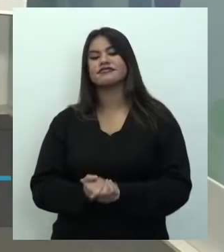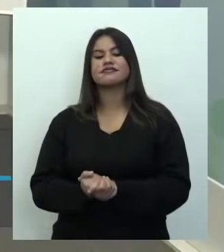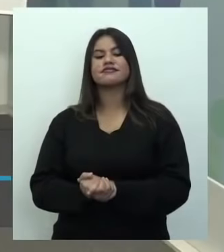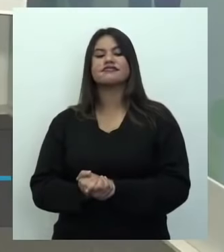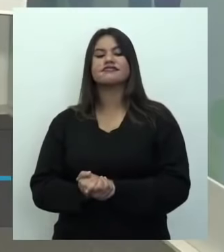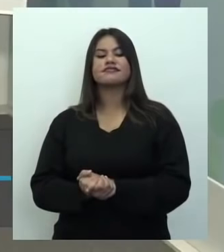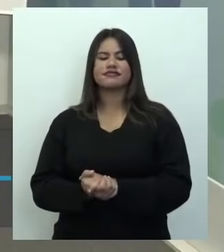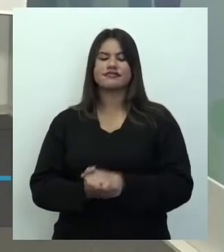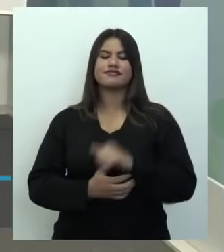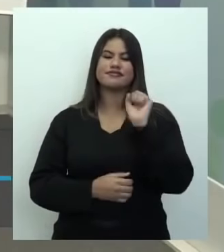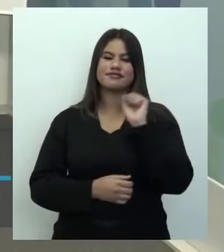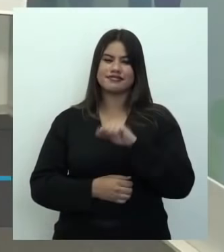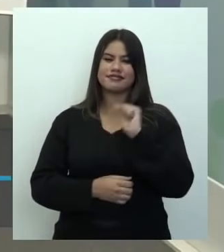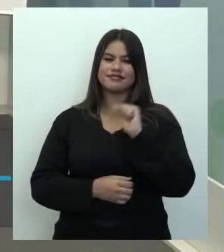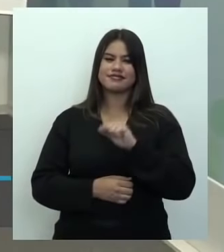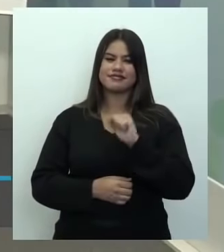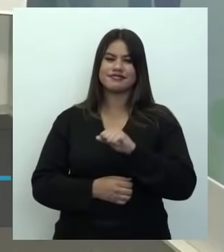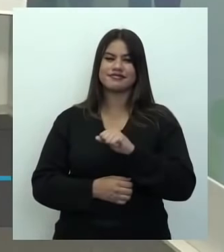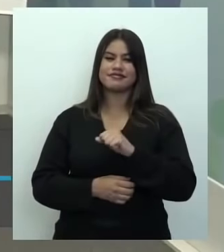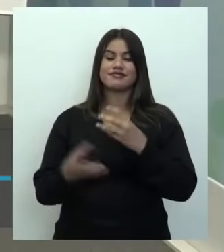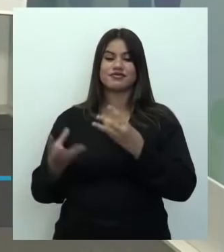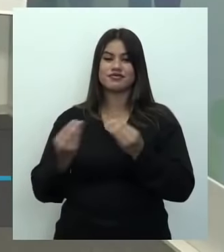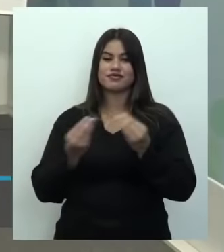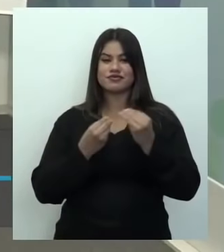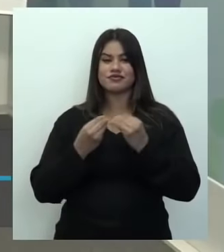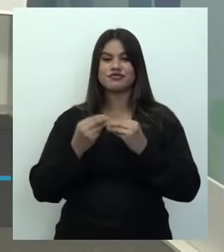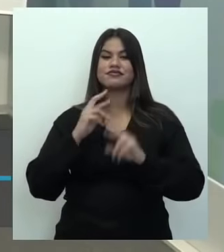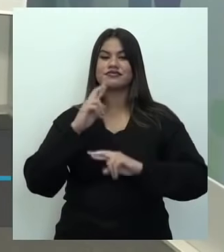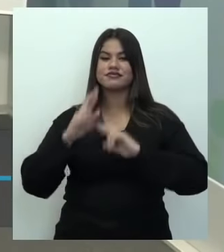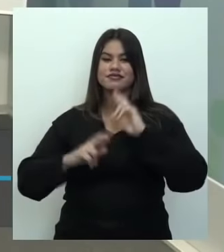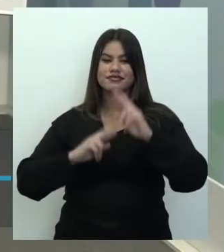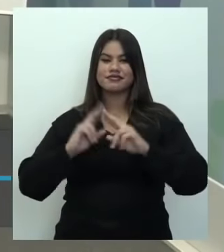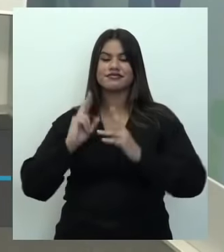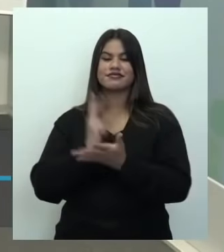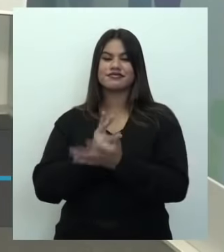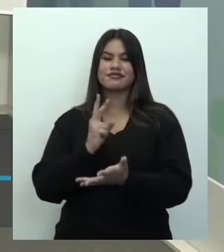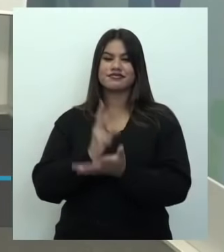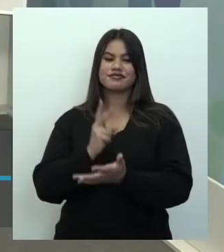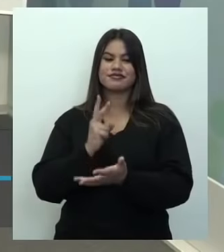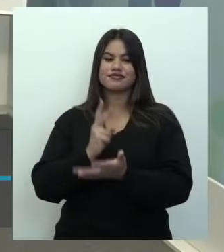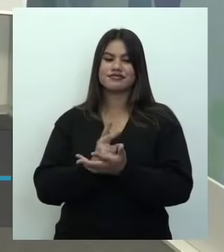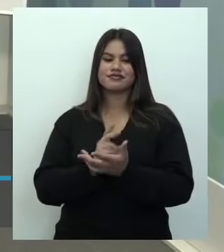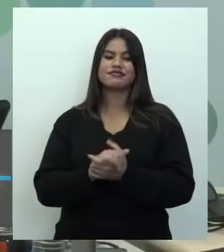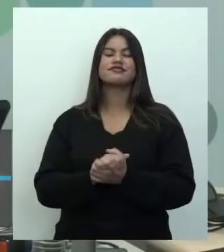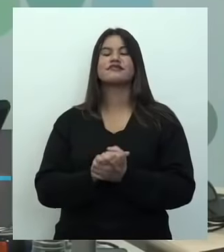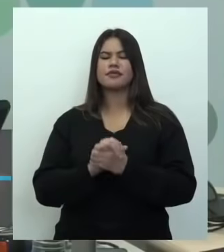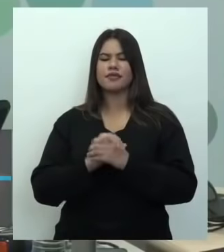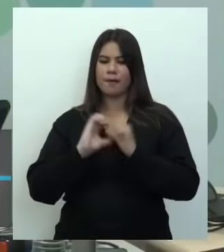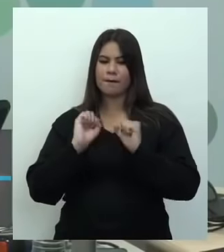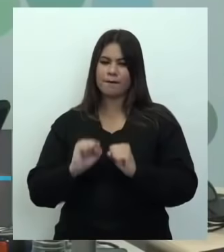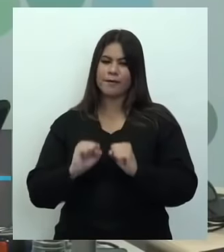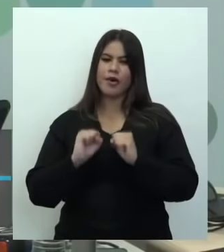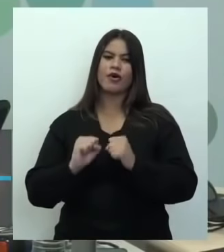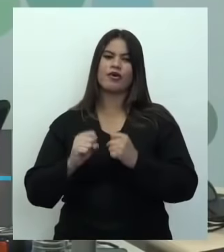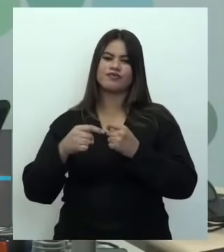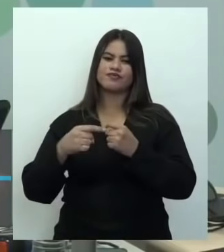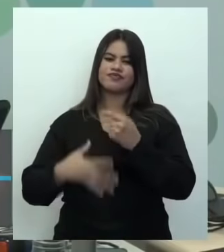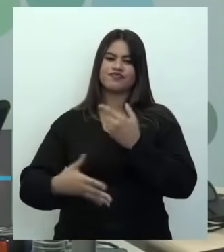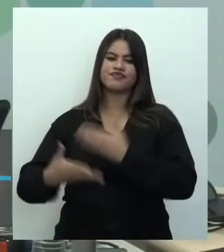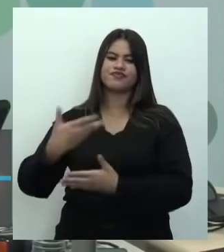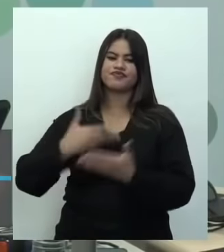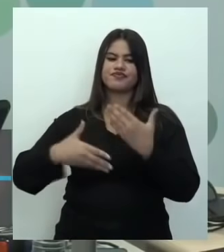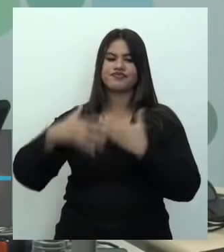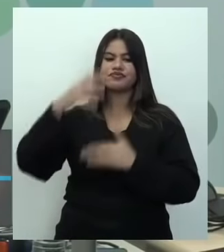professora. Muitos estudantes continuam registrando as suas respostas, isso é muito importante, então continuem compartilhando conhecimentos. E